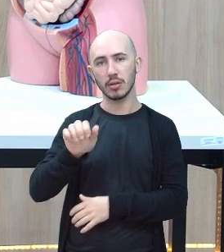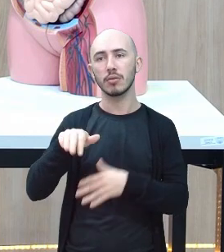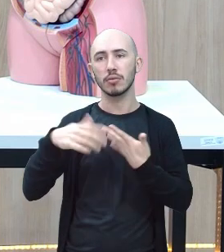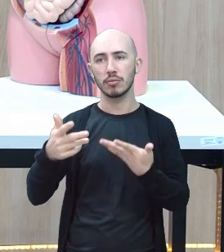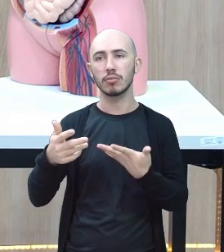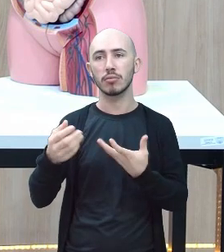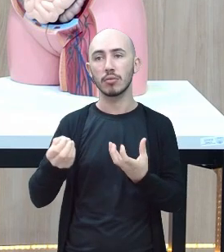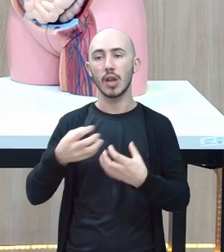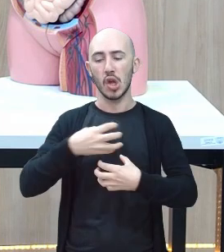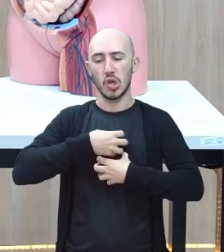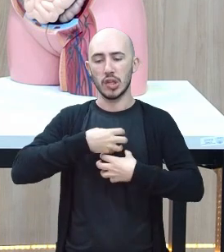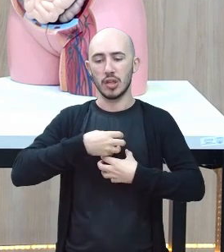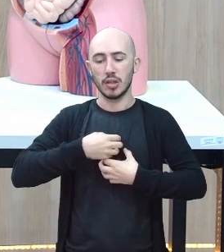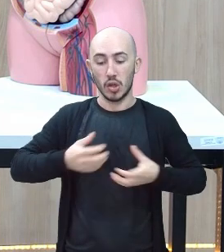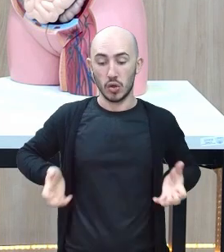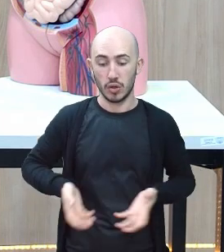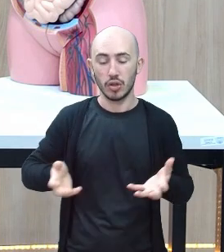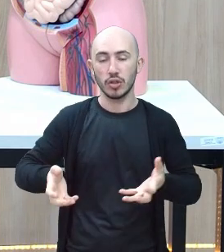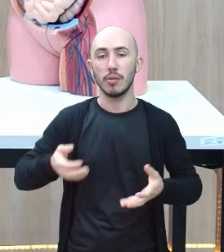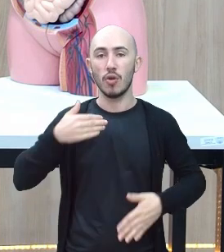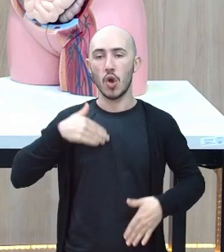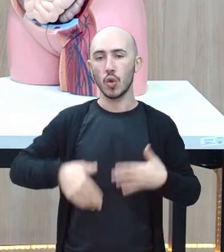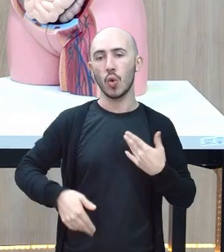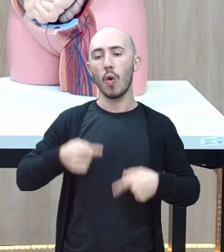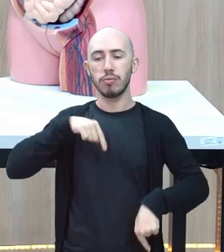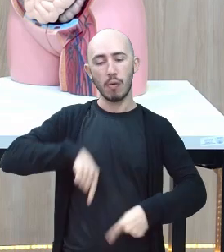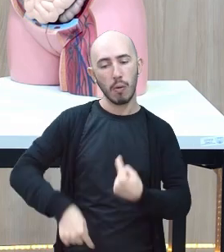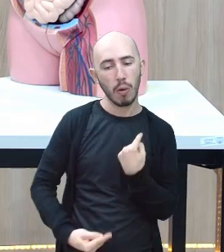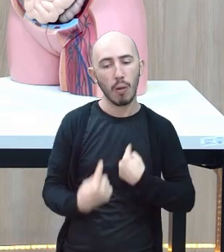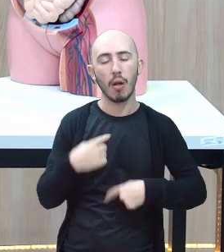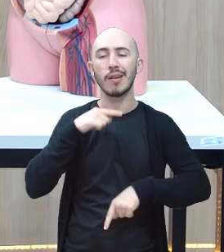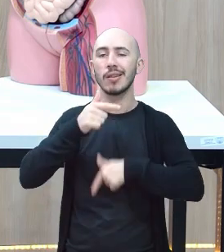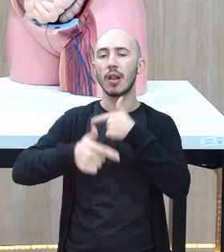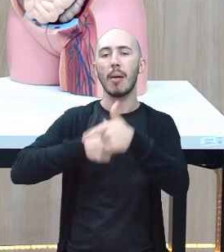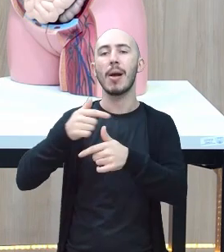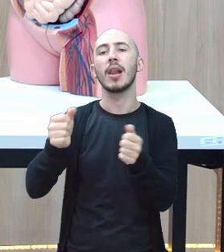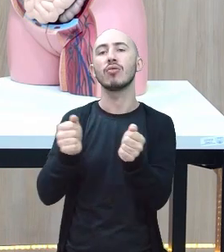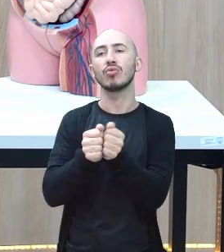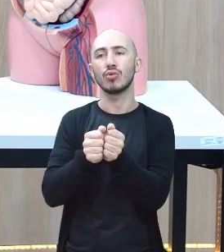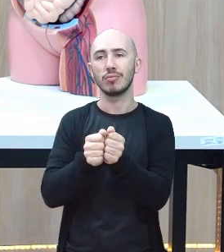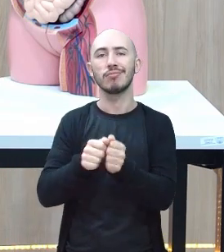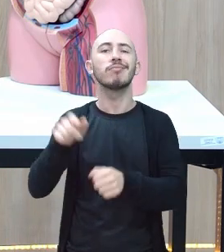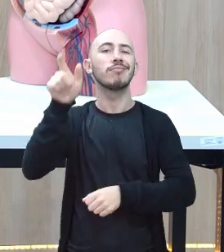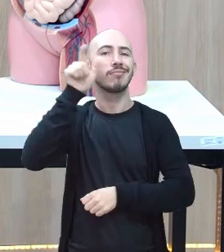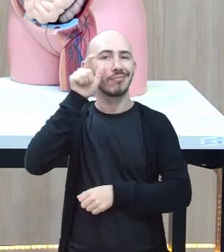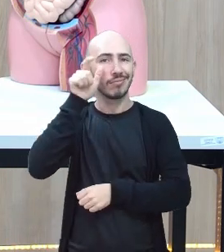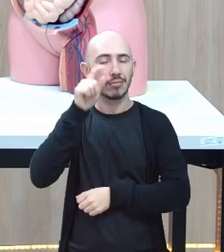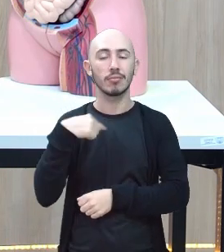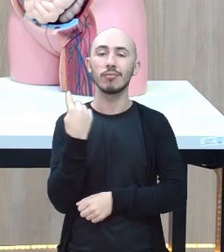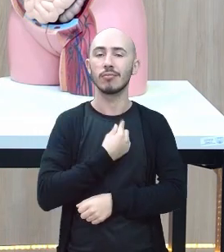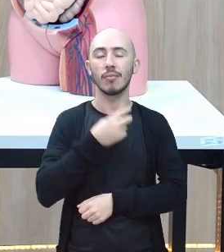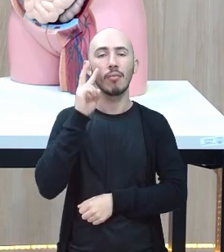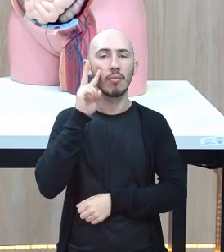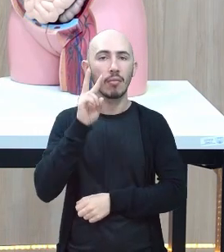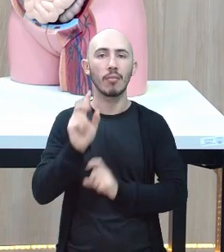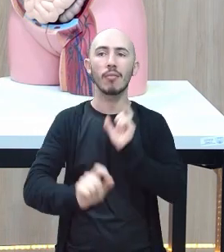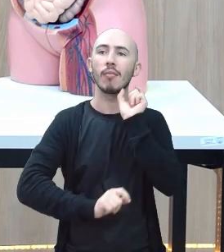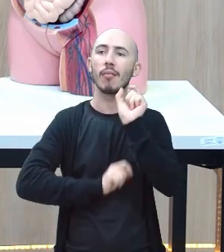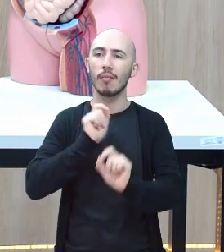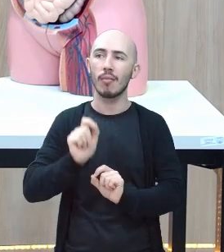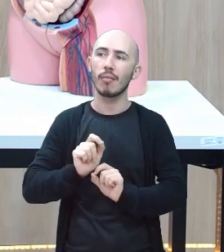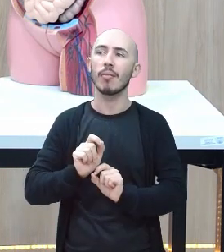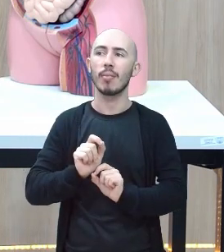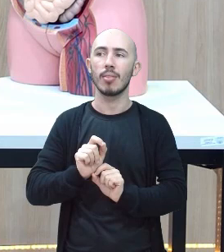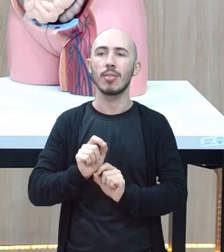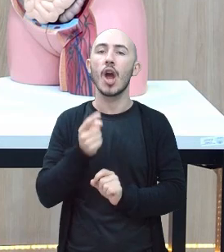todo o nosso organismo e trabalhando em conjunto. Muito interessante, né? Quando nós vemos as hemácias, as